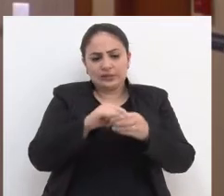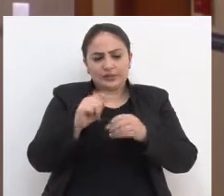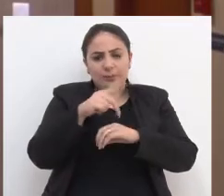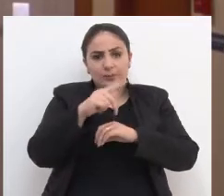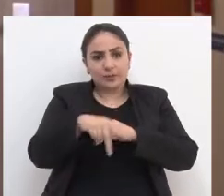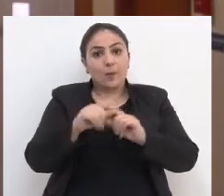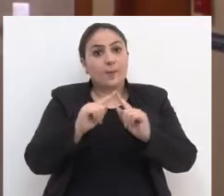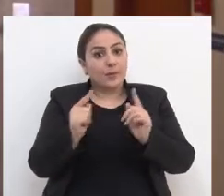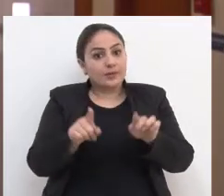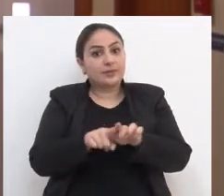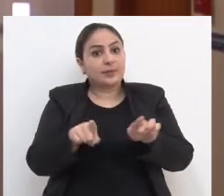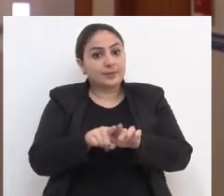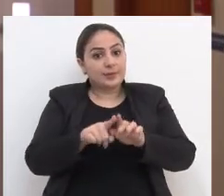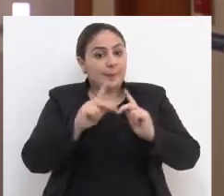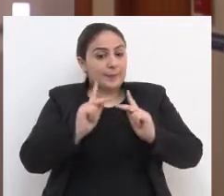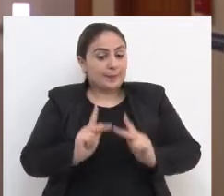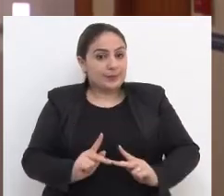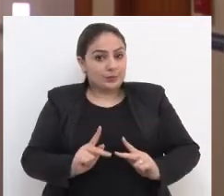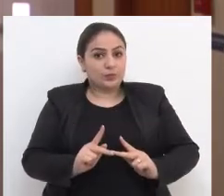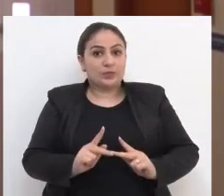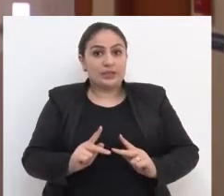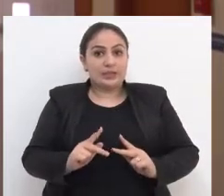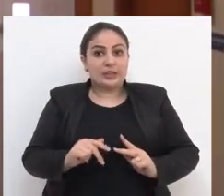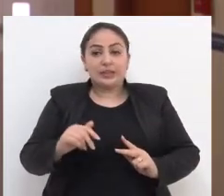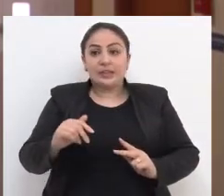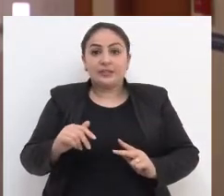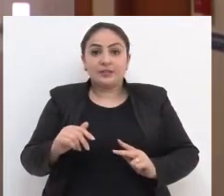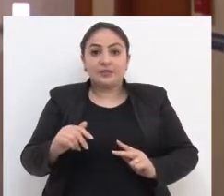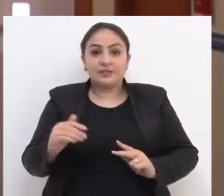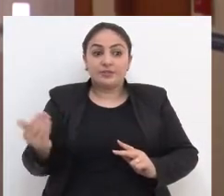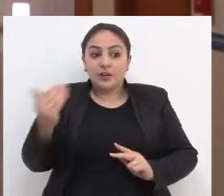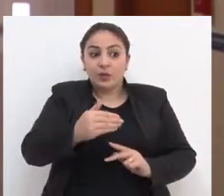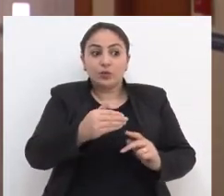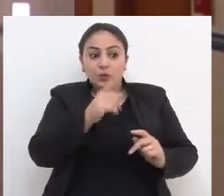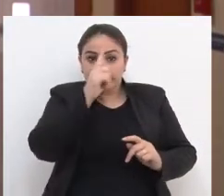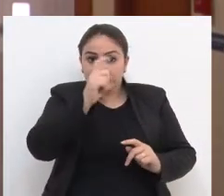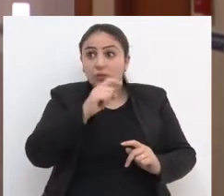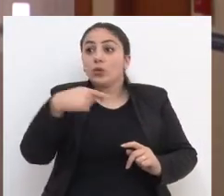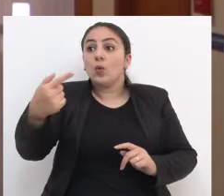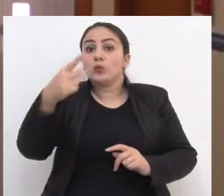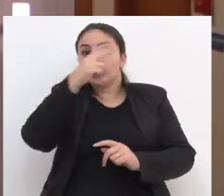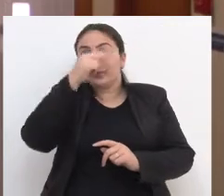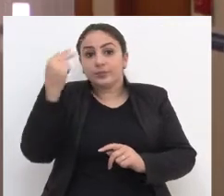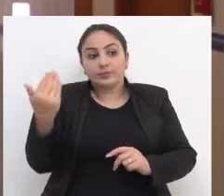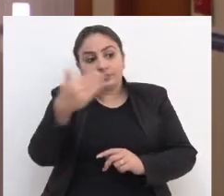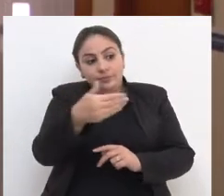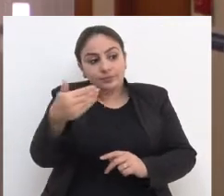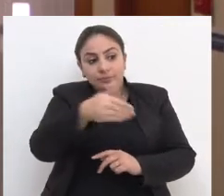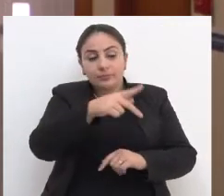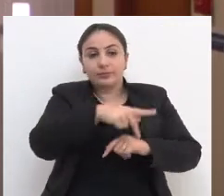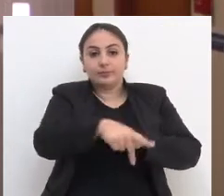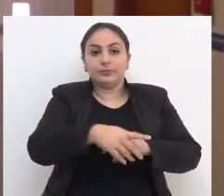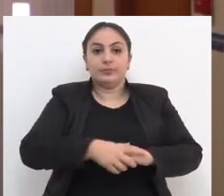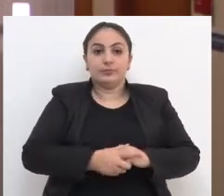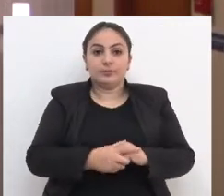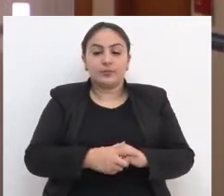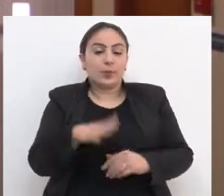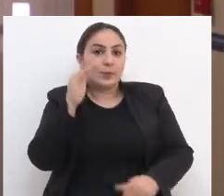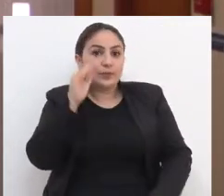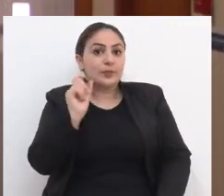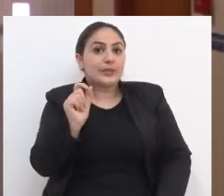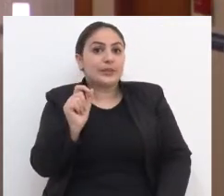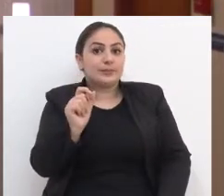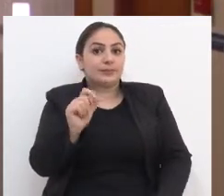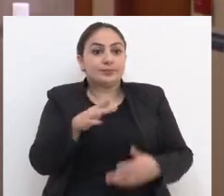da cidade de Passo Fundo, como também pacientes que vêm de fora, de outros municípios vizinhos aqui da nossa cidade, tendo